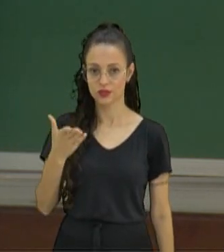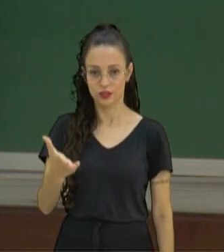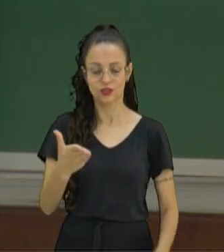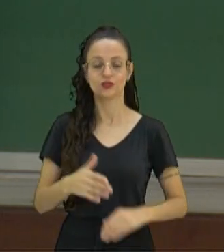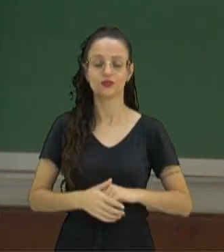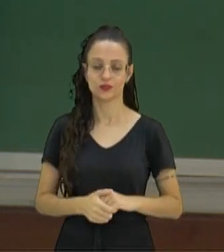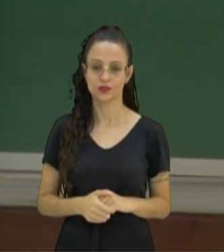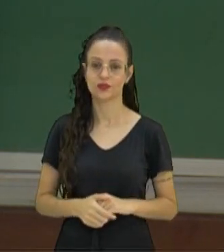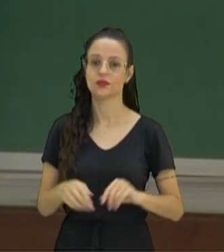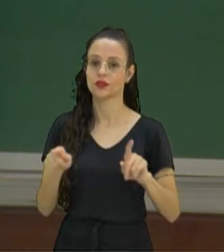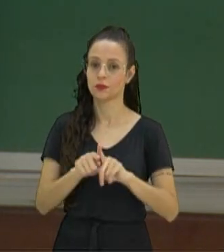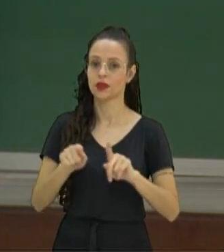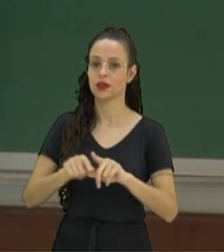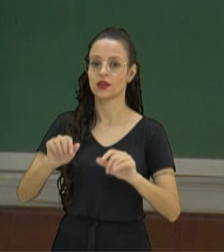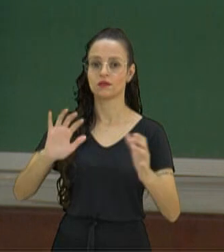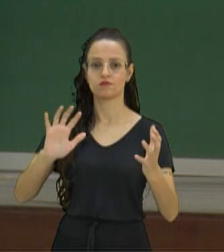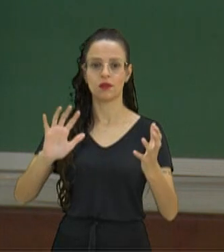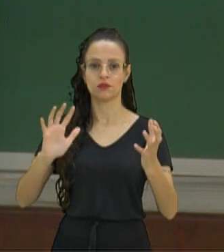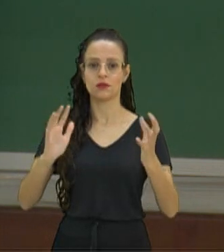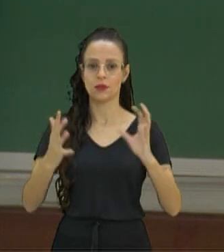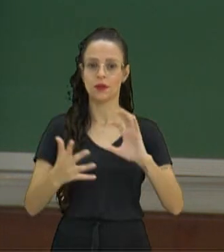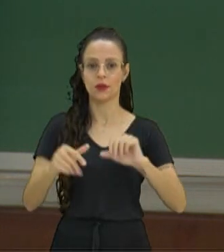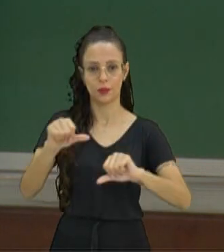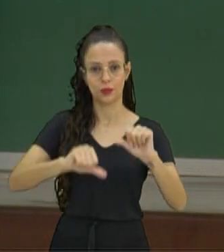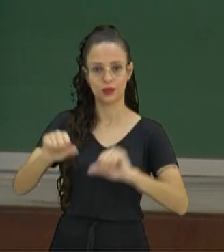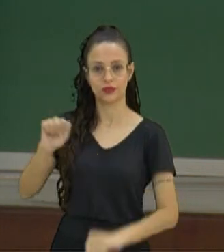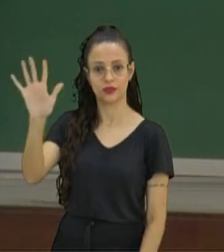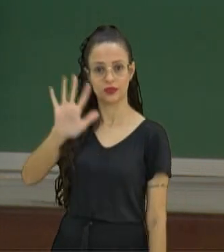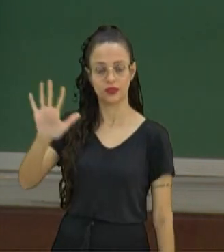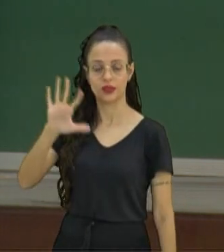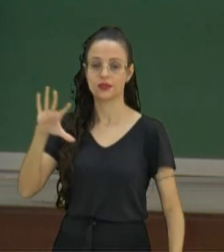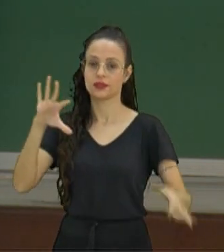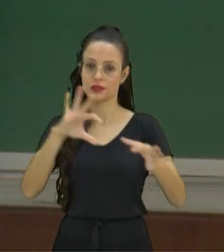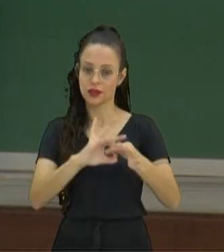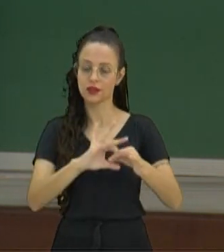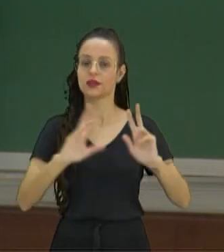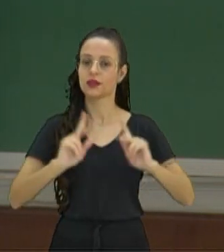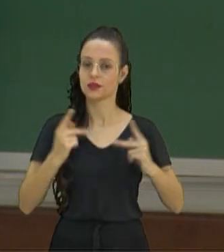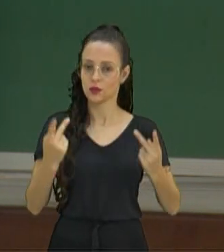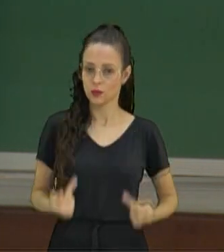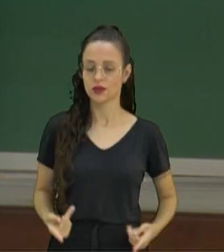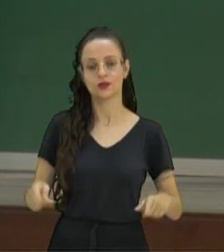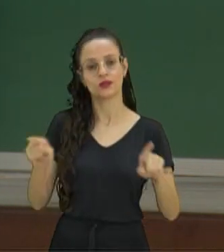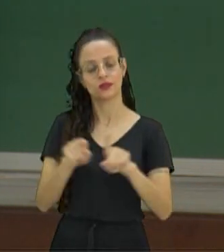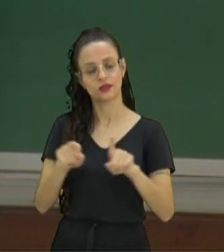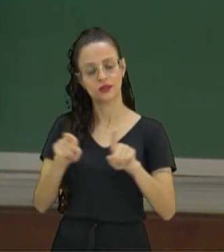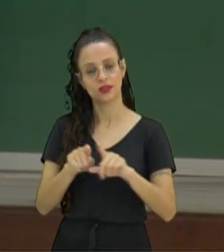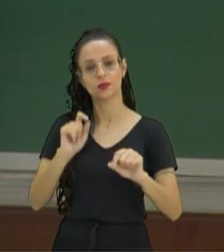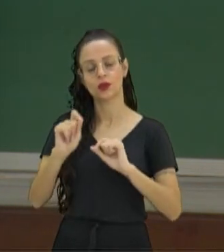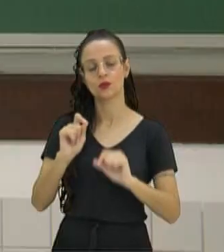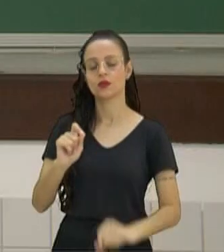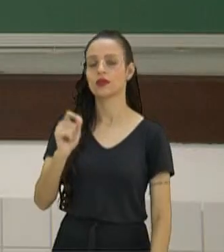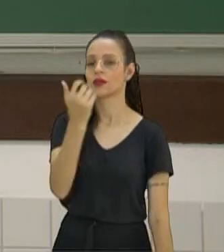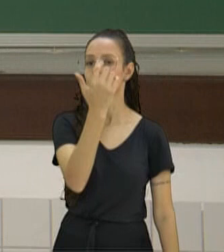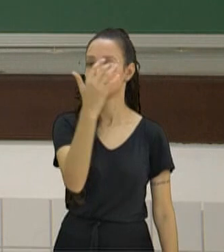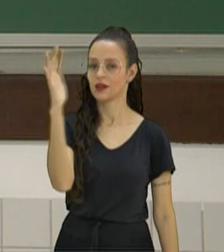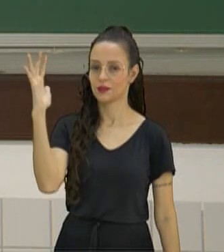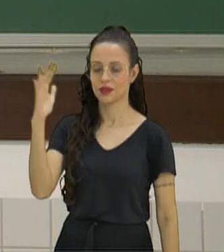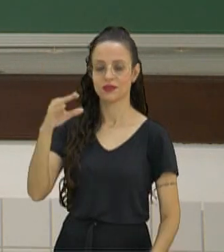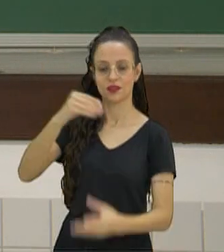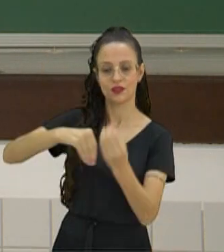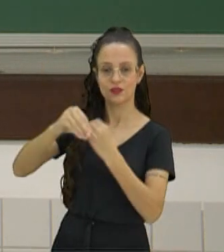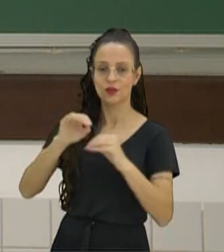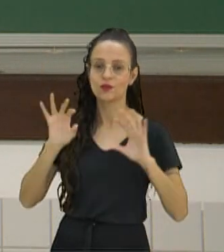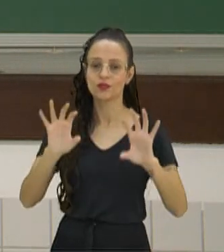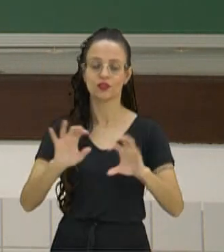isso, as mudanças nas paisagens que estão ligadas às atividades humanas e a questão ambiental que envolve tudo